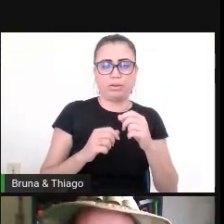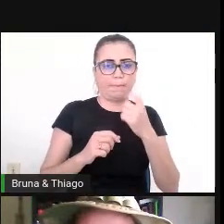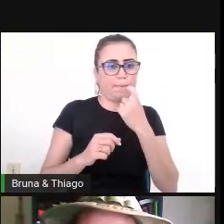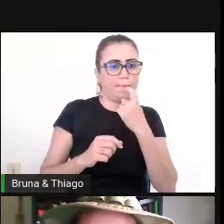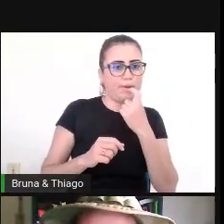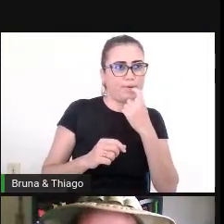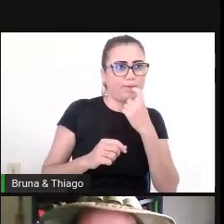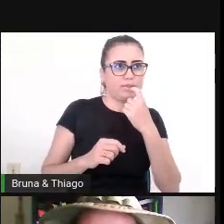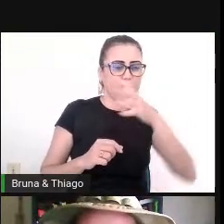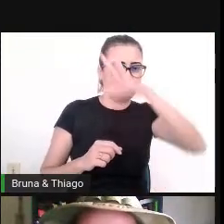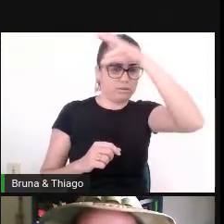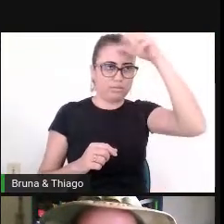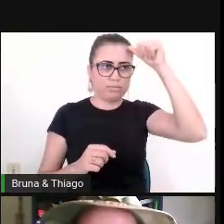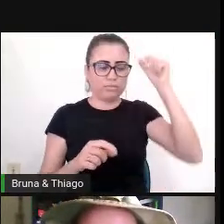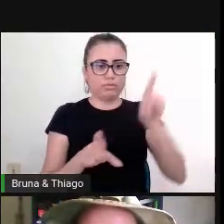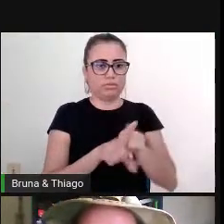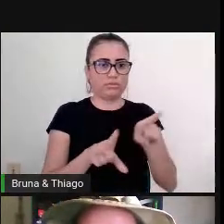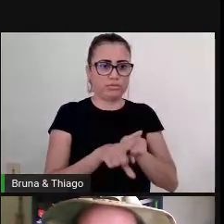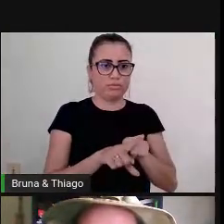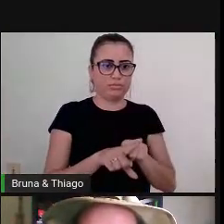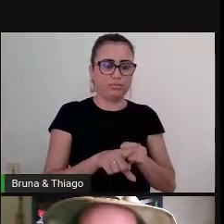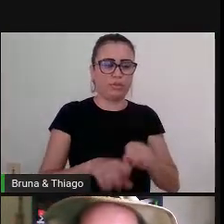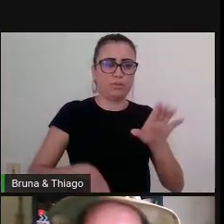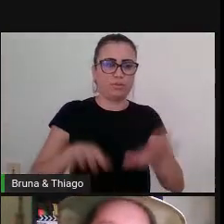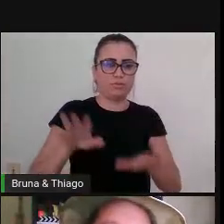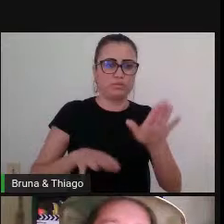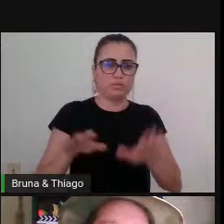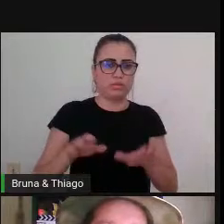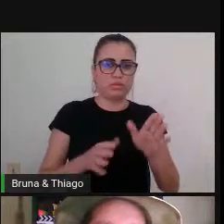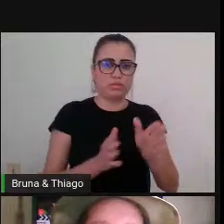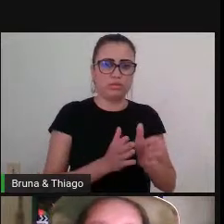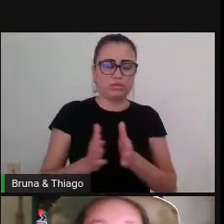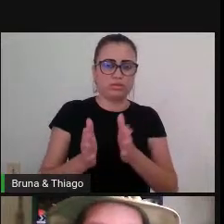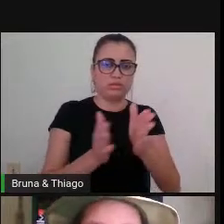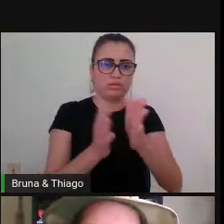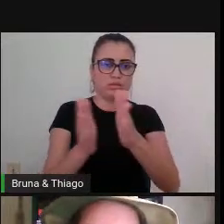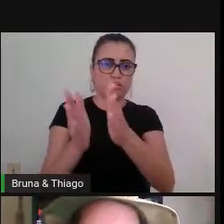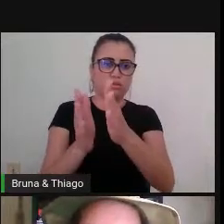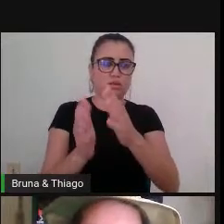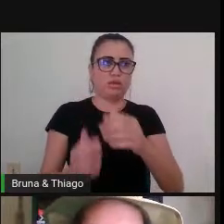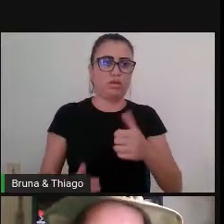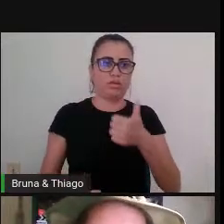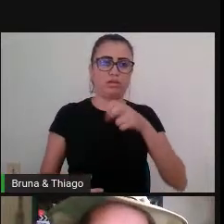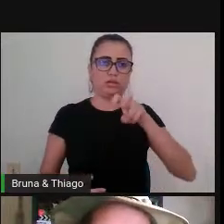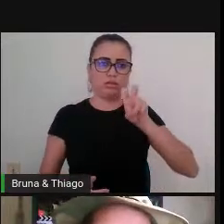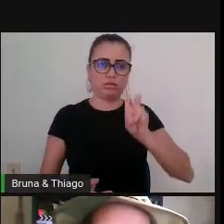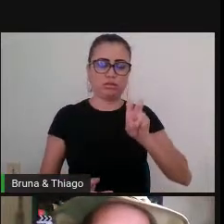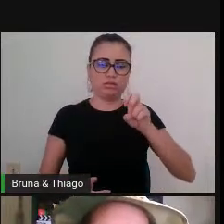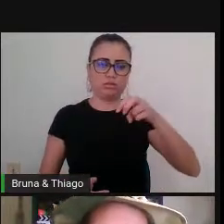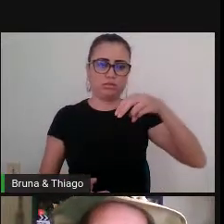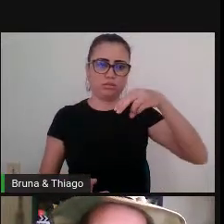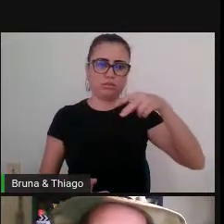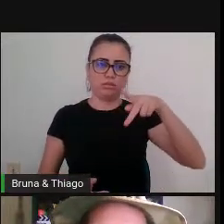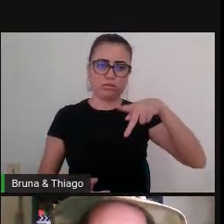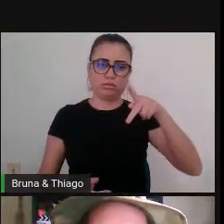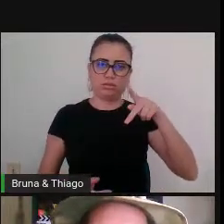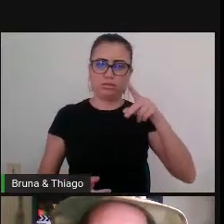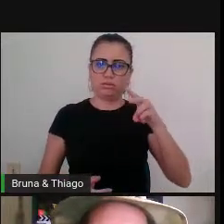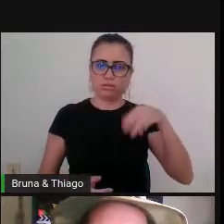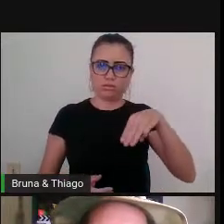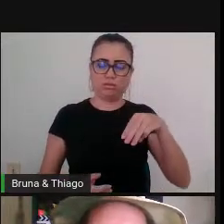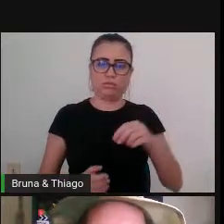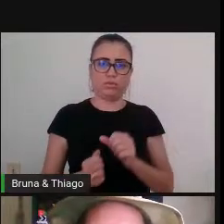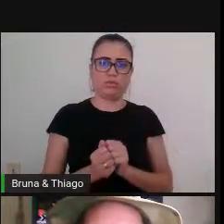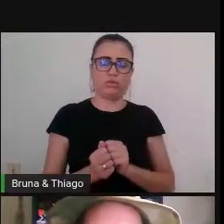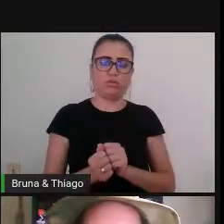gente subir, né, mais ou menos aqui 15 quilômetros nessa direção, a gente chega no estado do Amazonas. O Acre está um pouquinho mais longe, né? O Acre